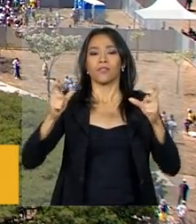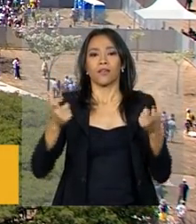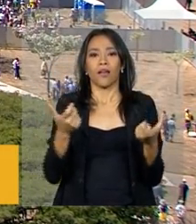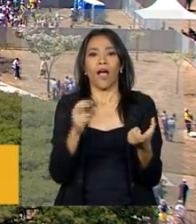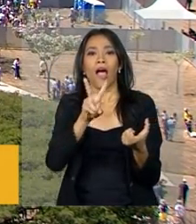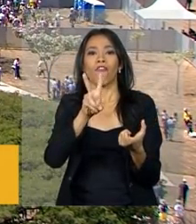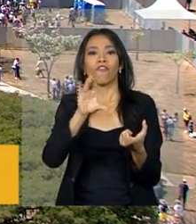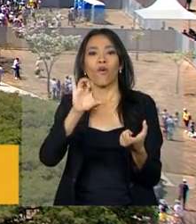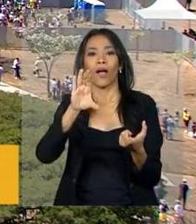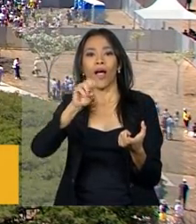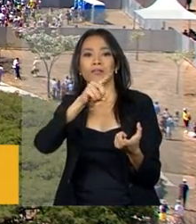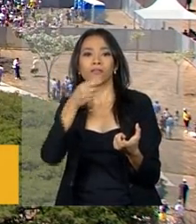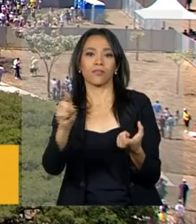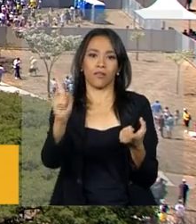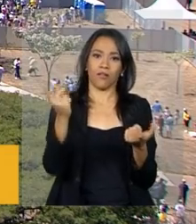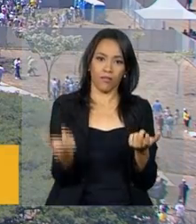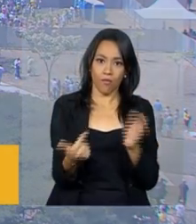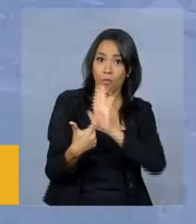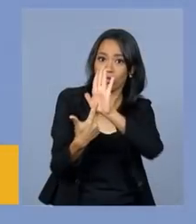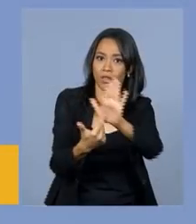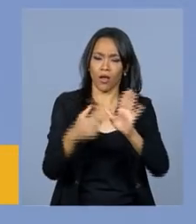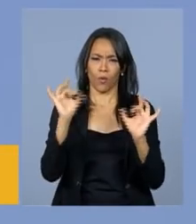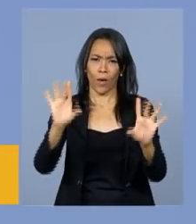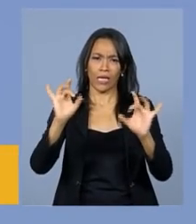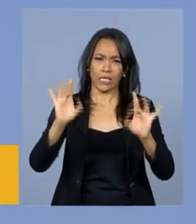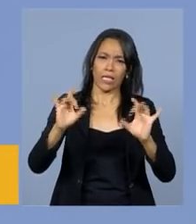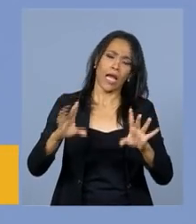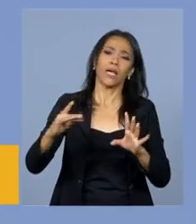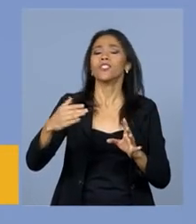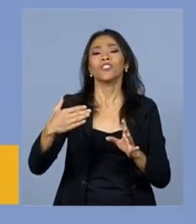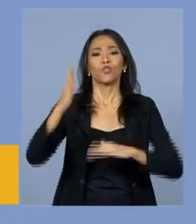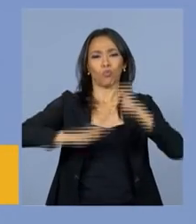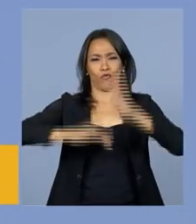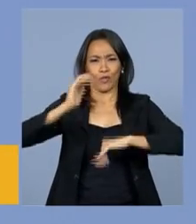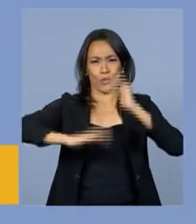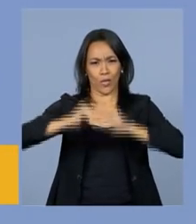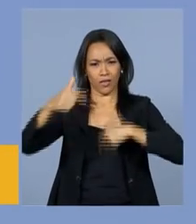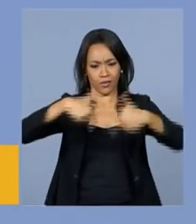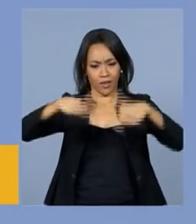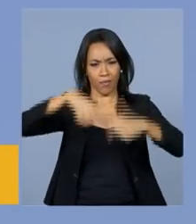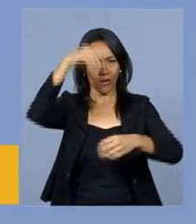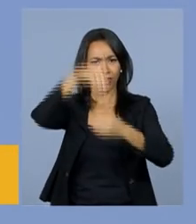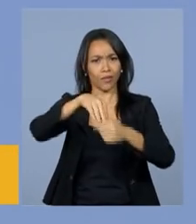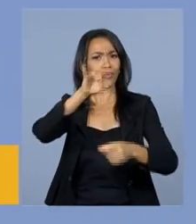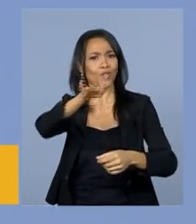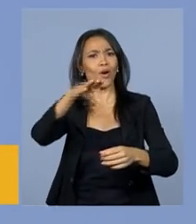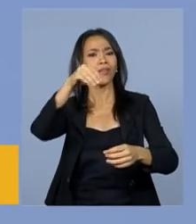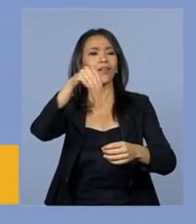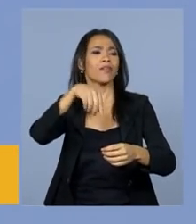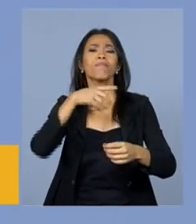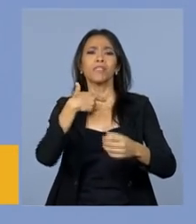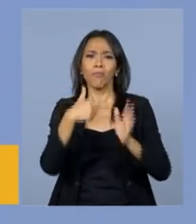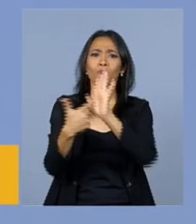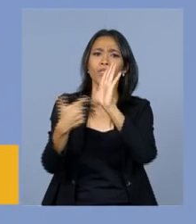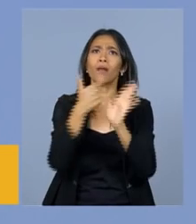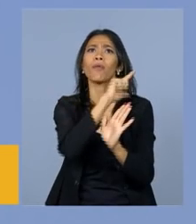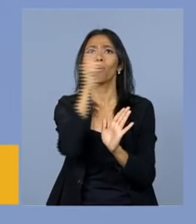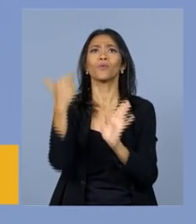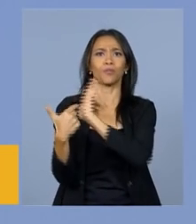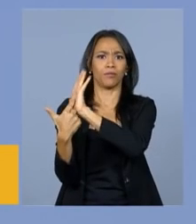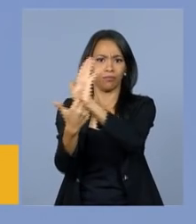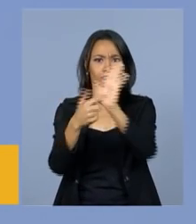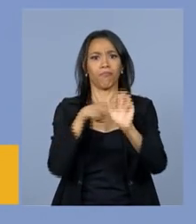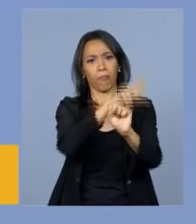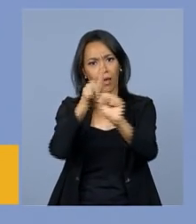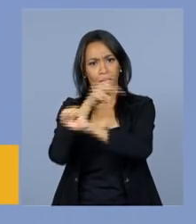Mostrar a qualidade do piloto brasileiro, mostrar a qualidade do produto nacional, não só para quem está dentro de casa, mas para outros países. Veja que nós já